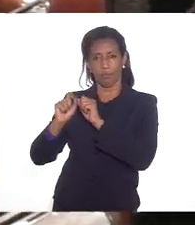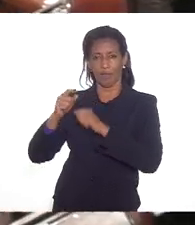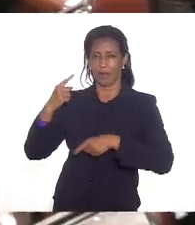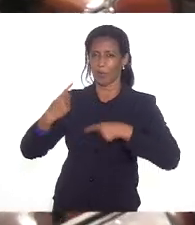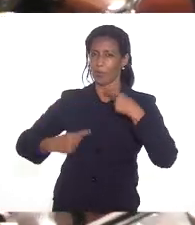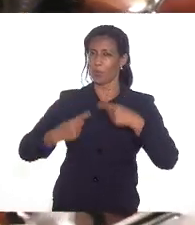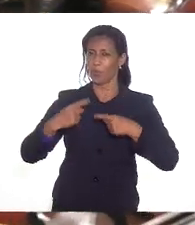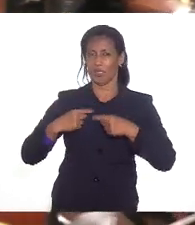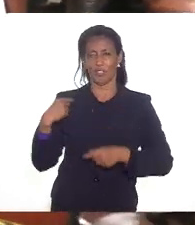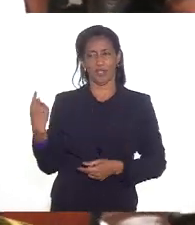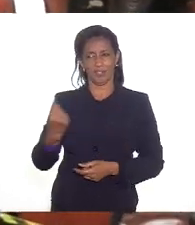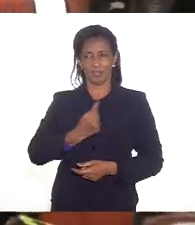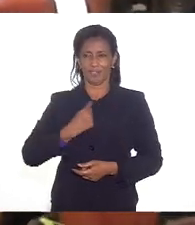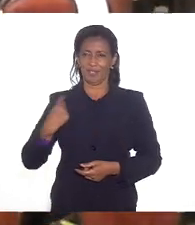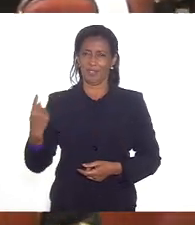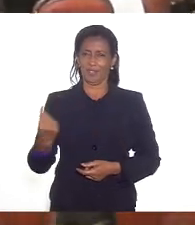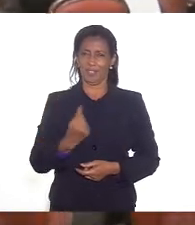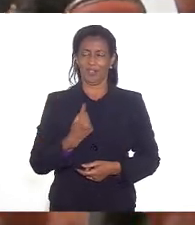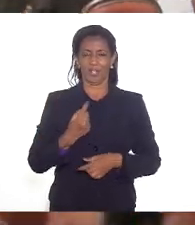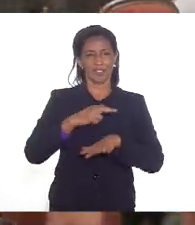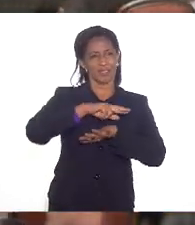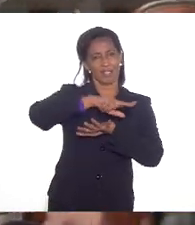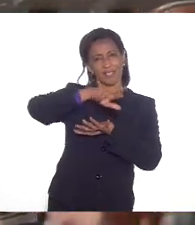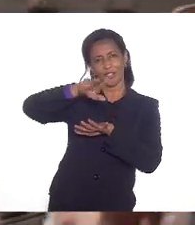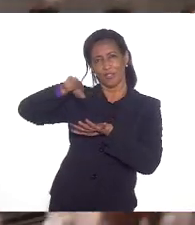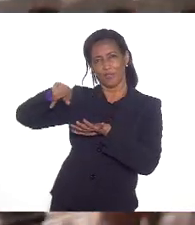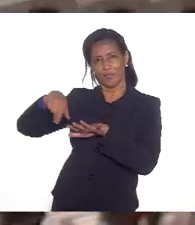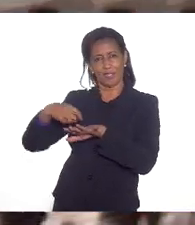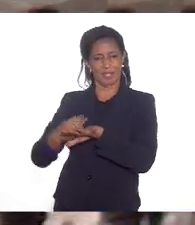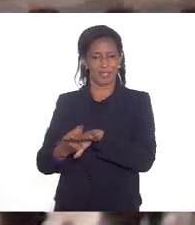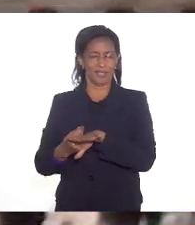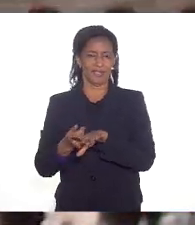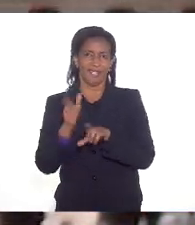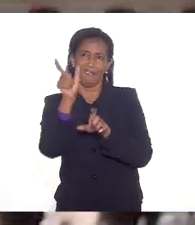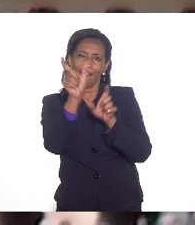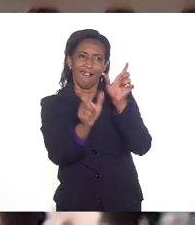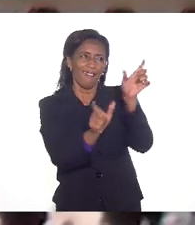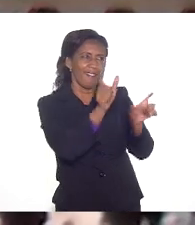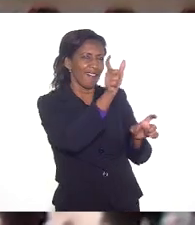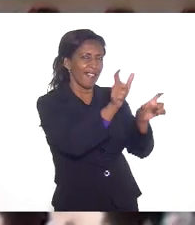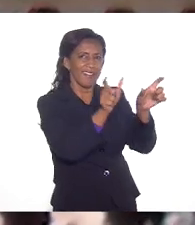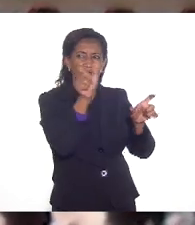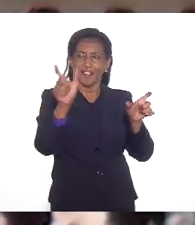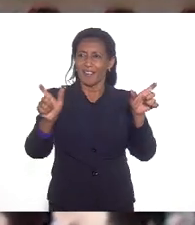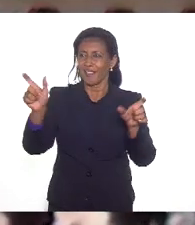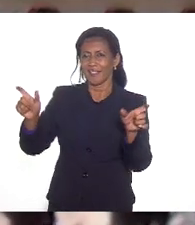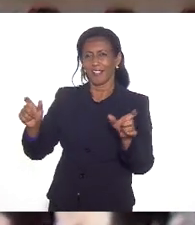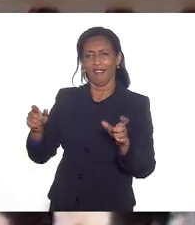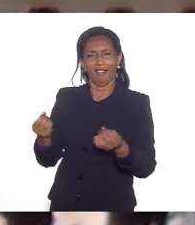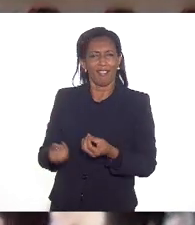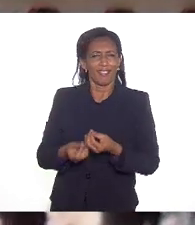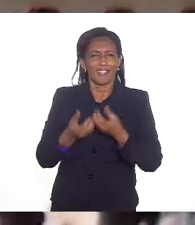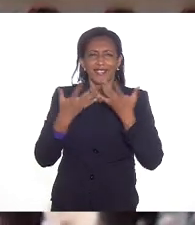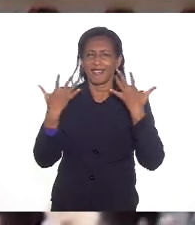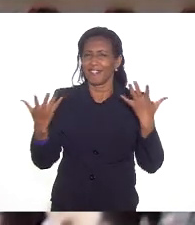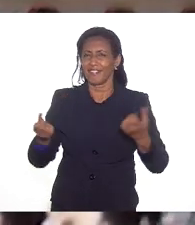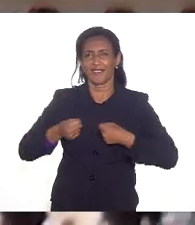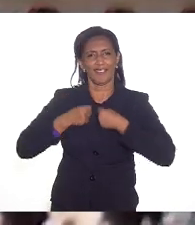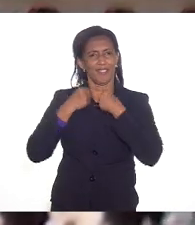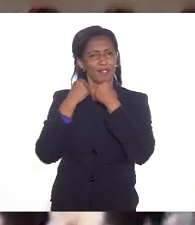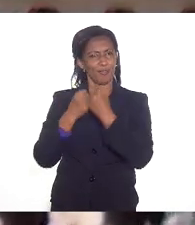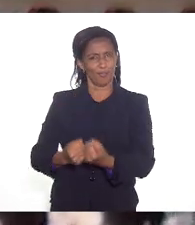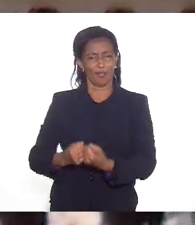políticas em nós é essa diversidade sem esses rostos que trouxeram tanta potência